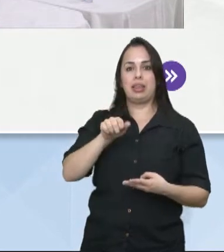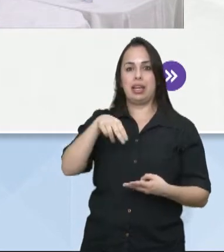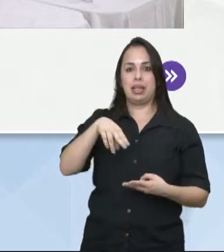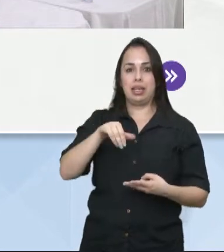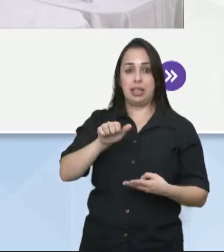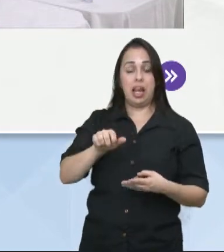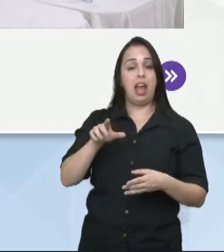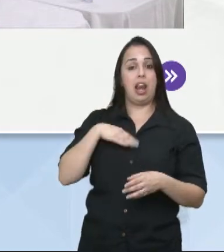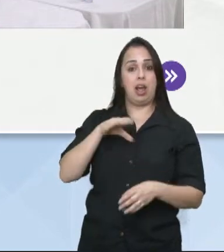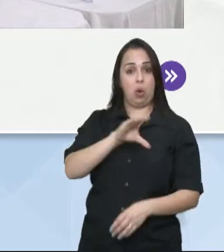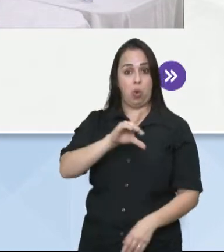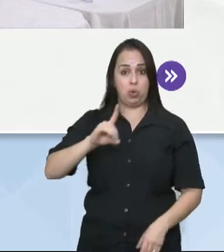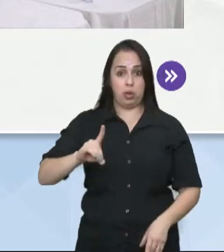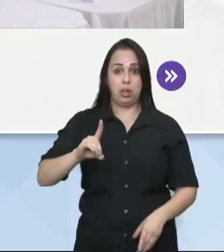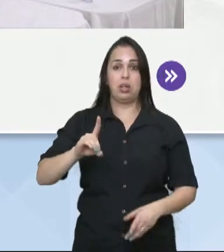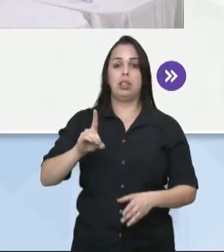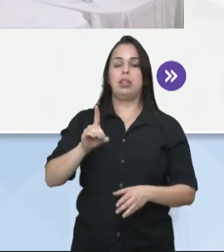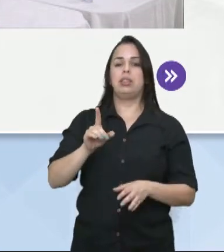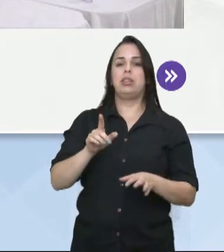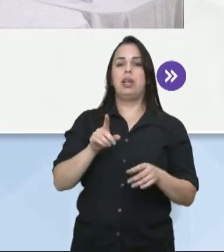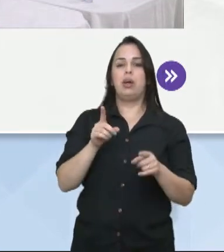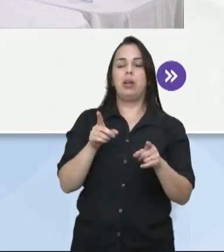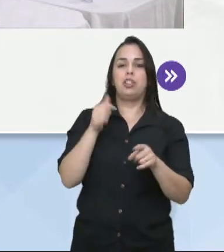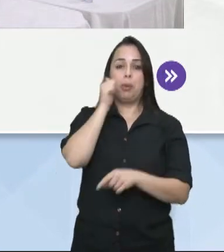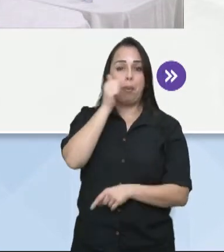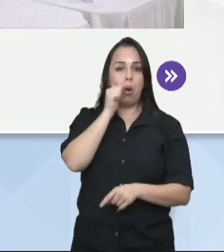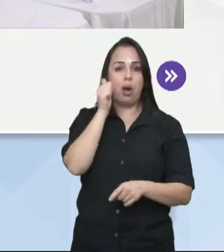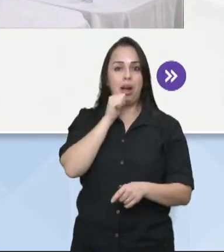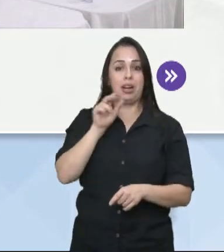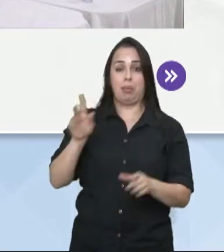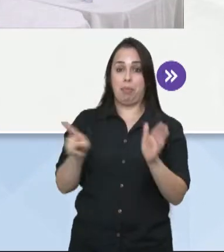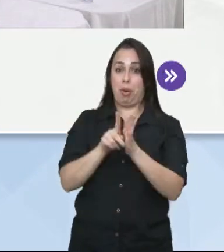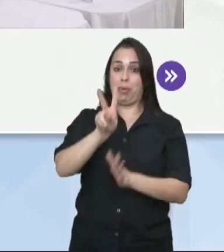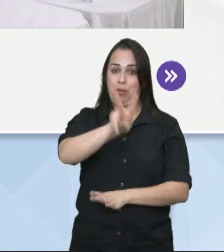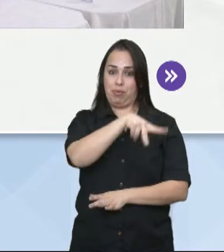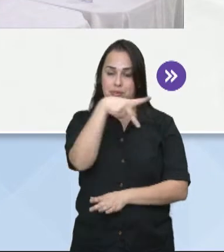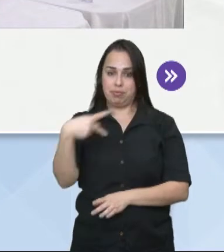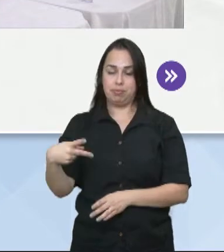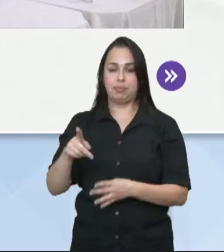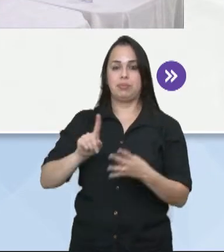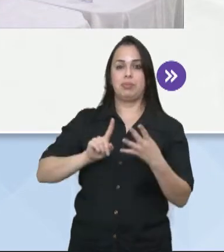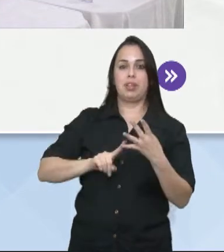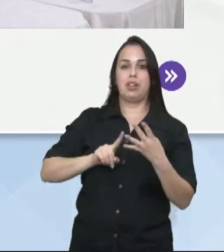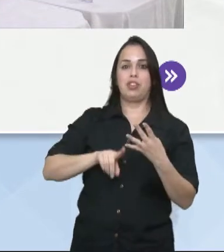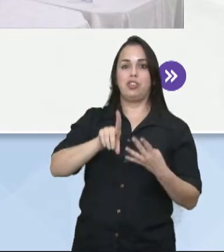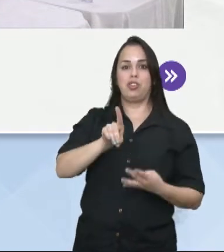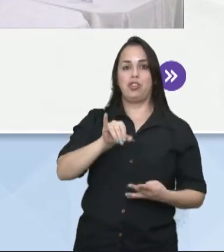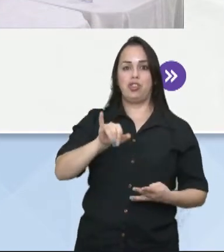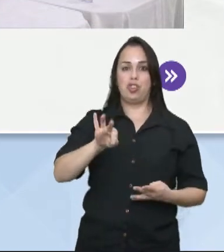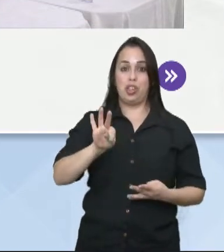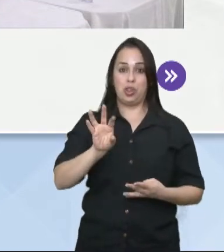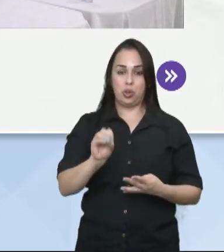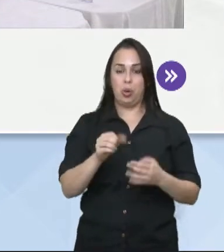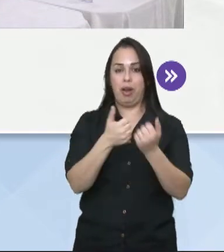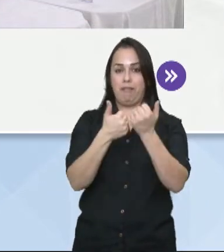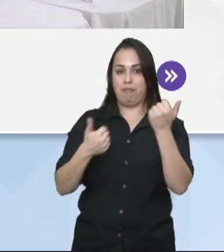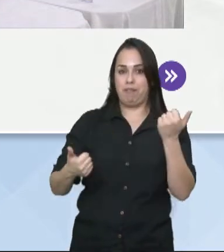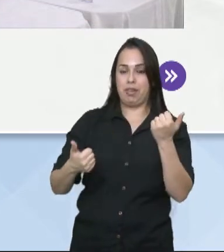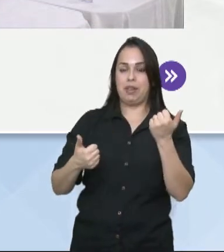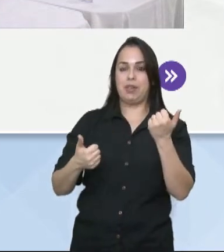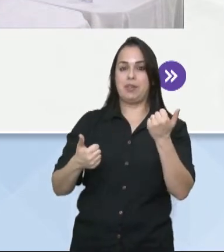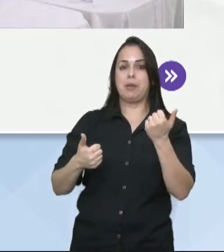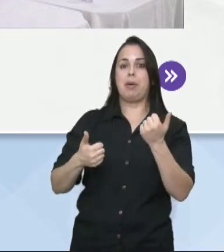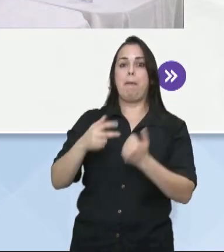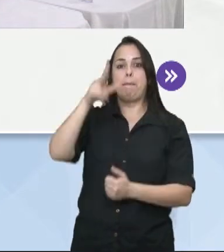das mulheres do Vale do Paraíba, o Dito, que é vice-prefeito da Natividade da